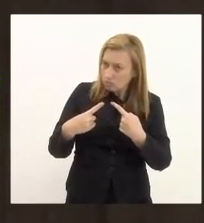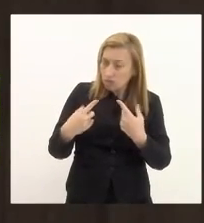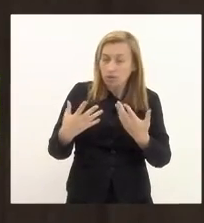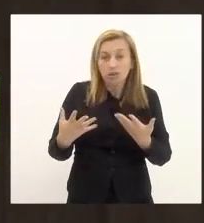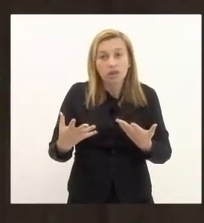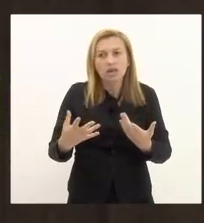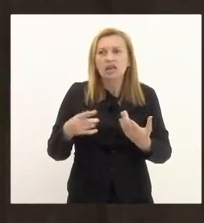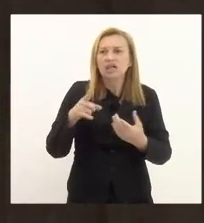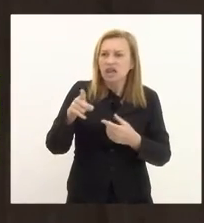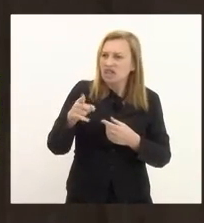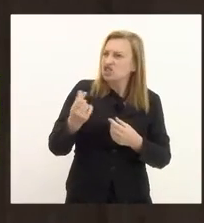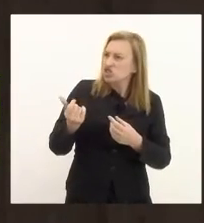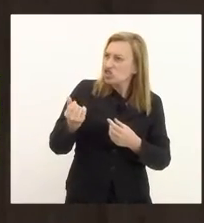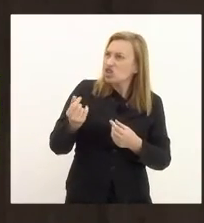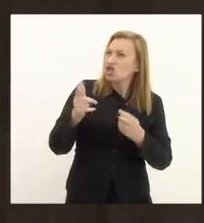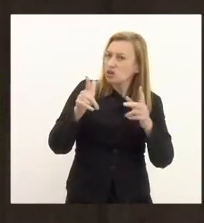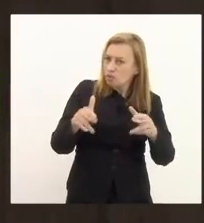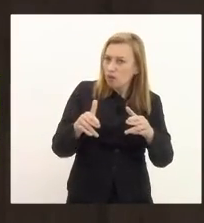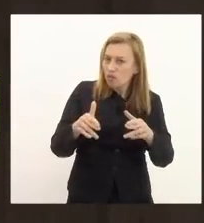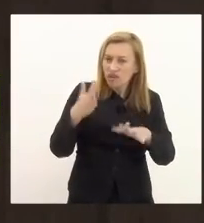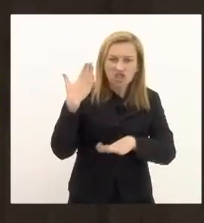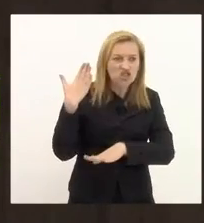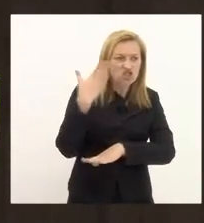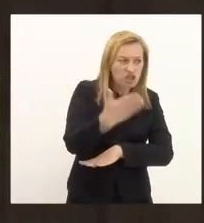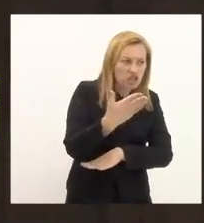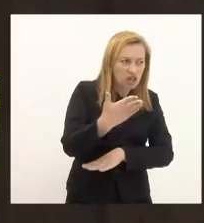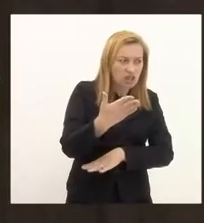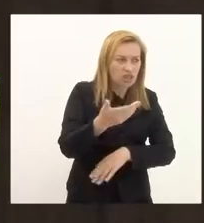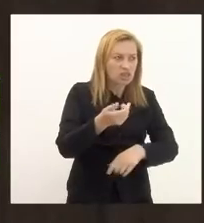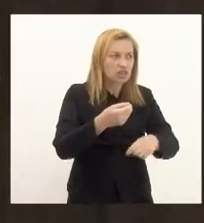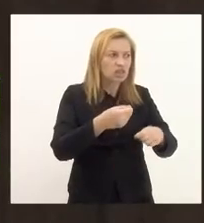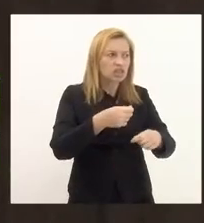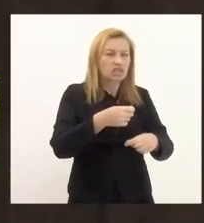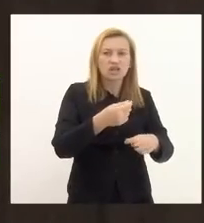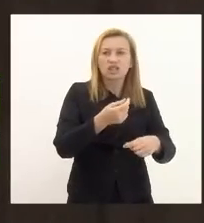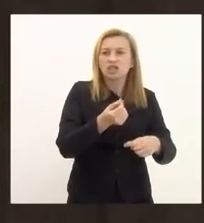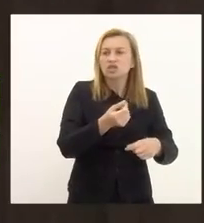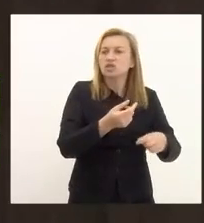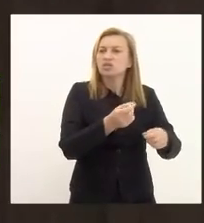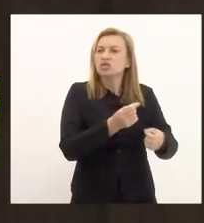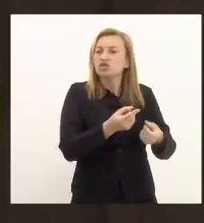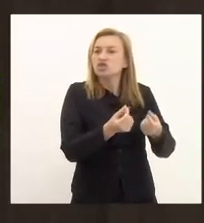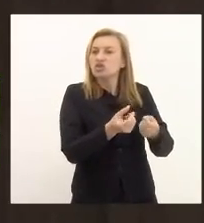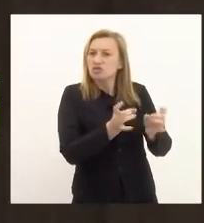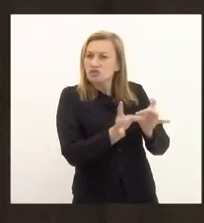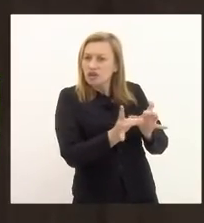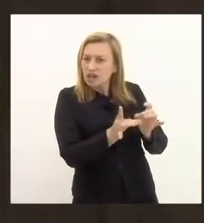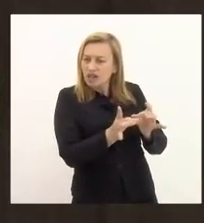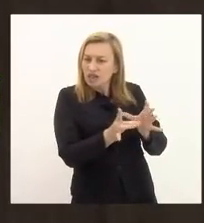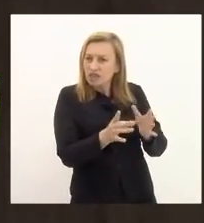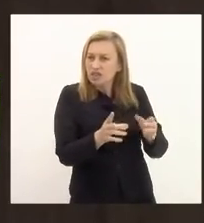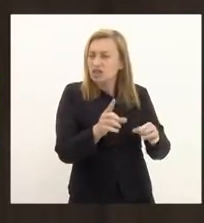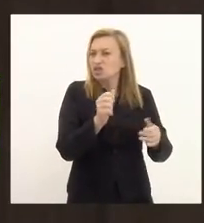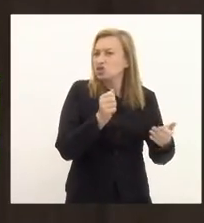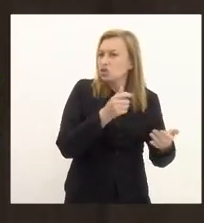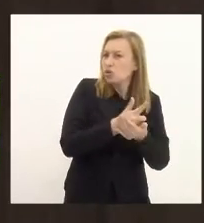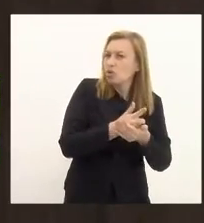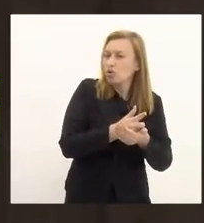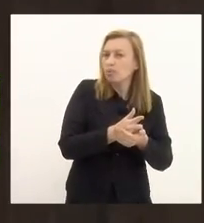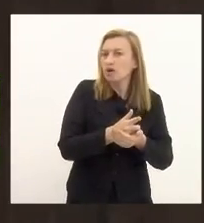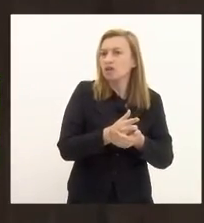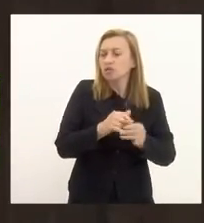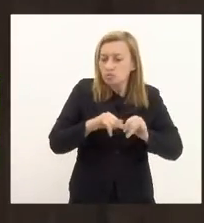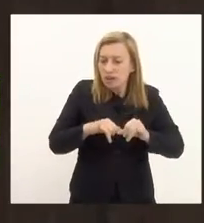esse mesmo dinheiro que vai ocorrer diretamente na circulação de mercadorias de consumo seja do mercadinho de bairro